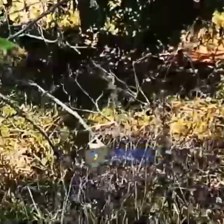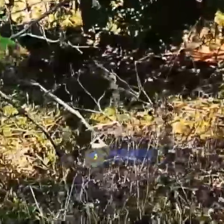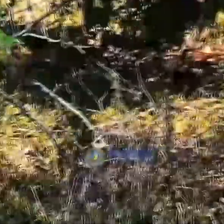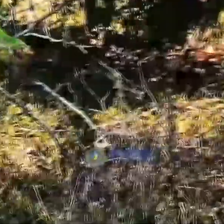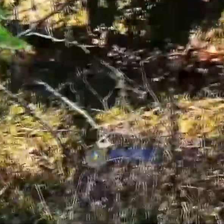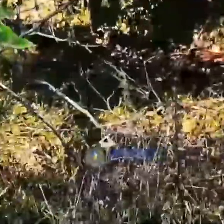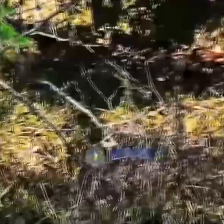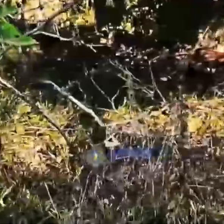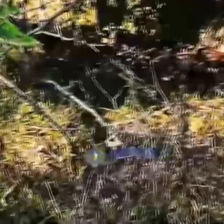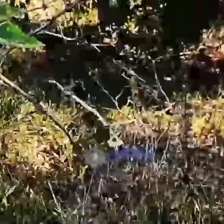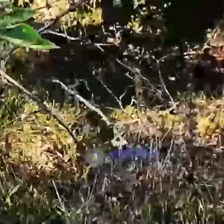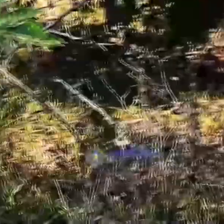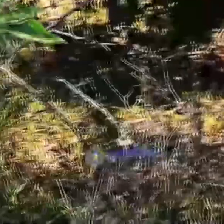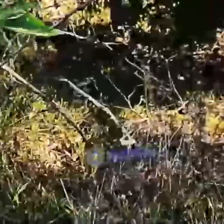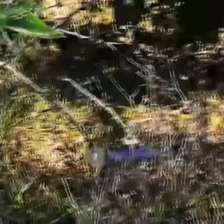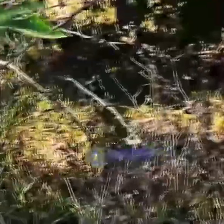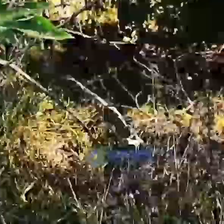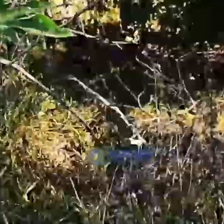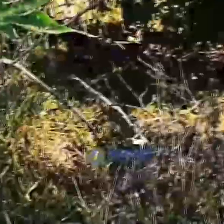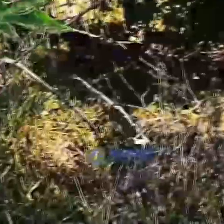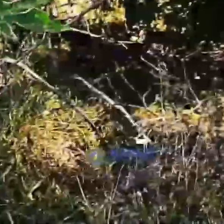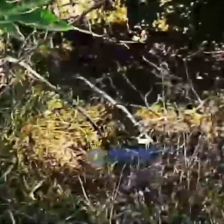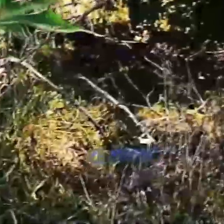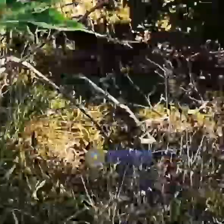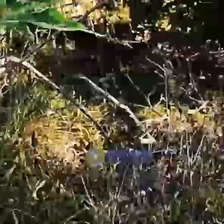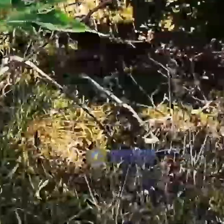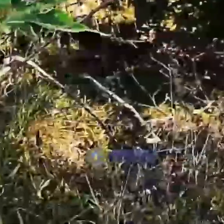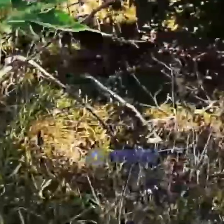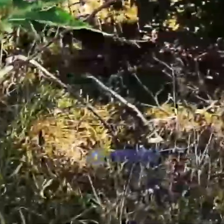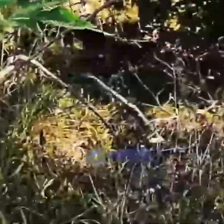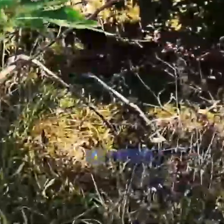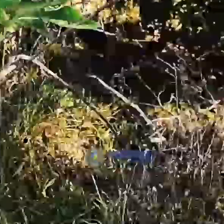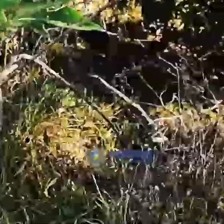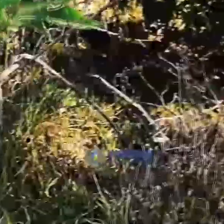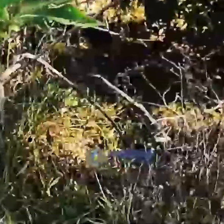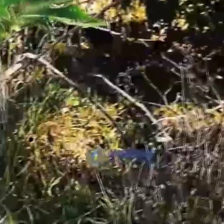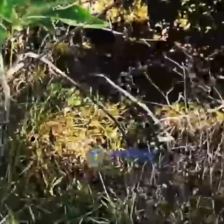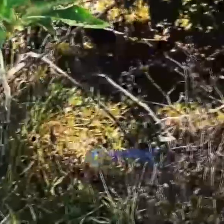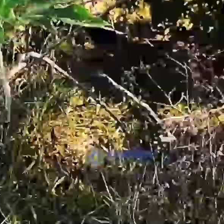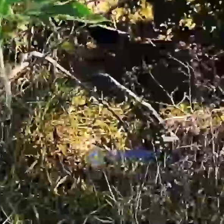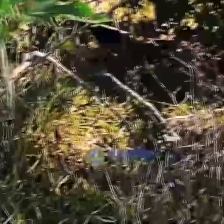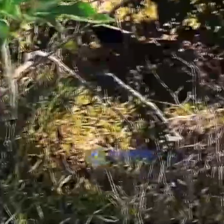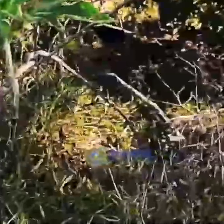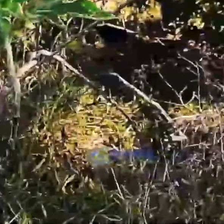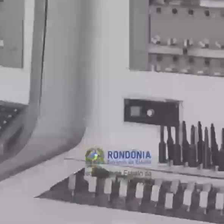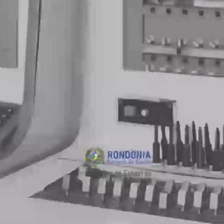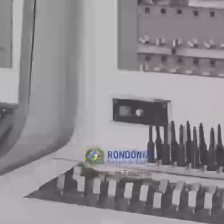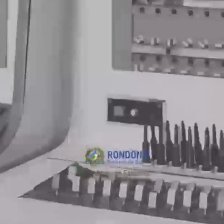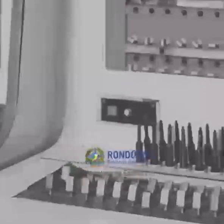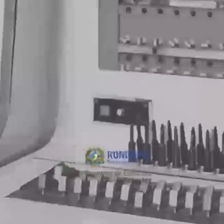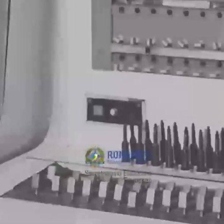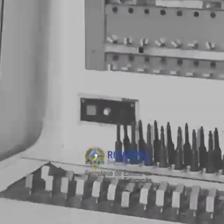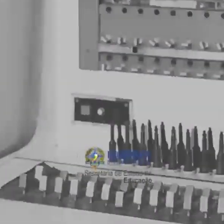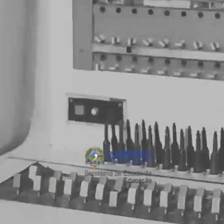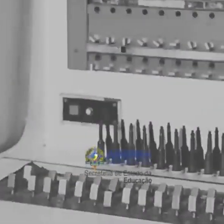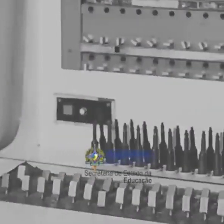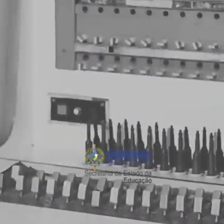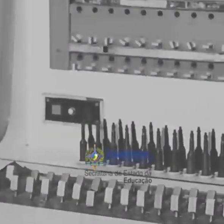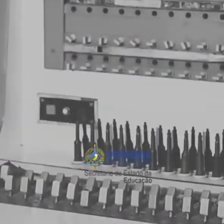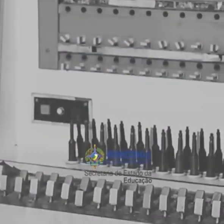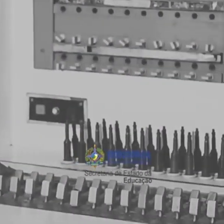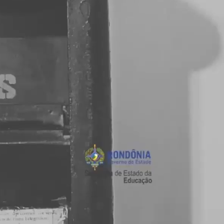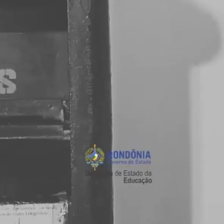1907, Rondon, que já era conhecido em todo o território nacional, em suas expedições, em instalar